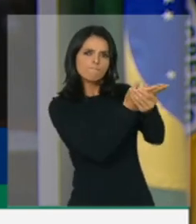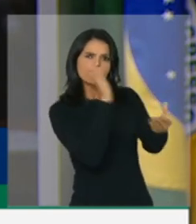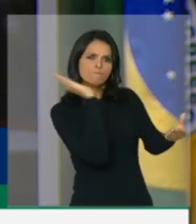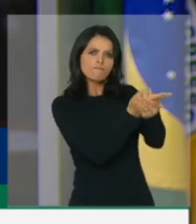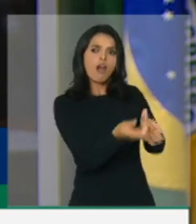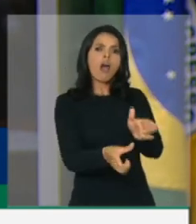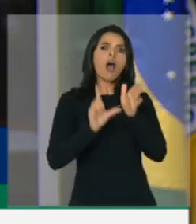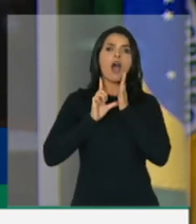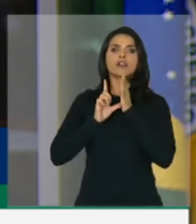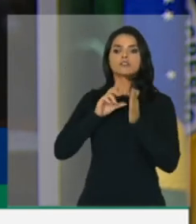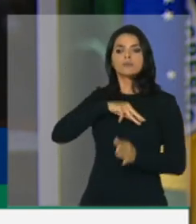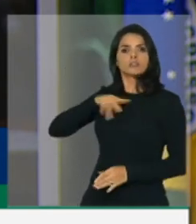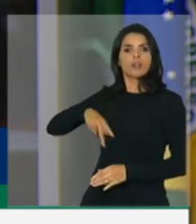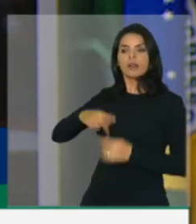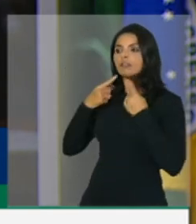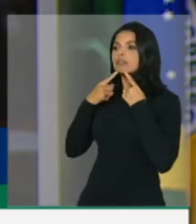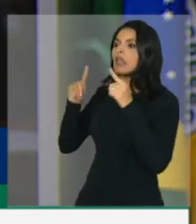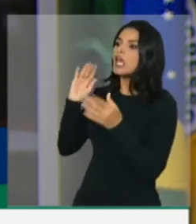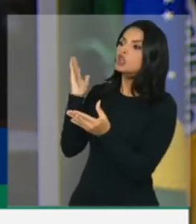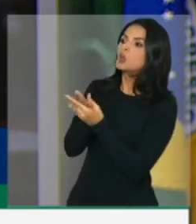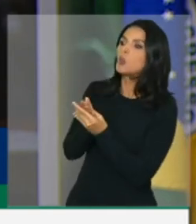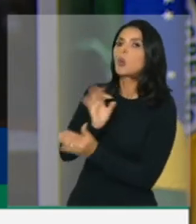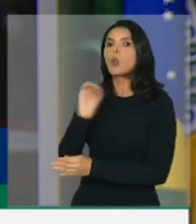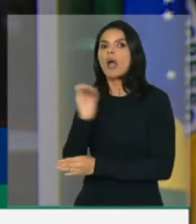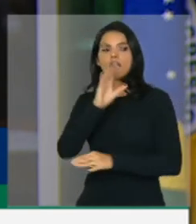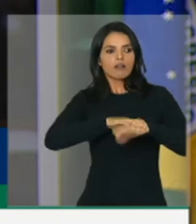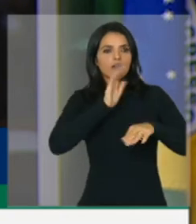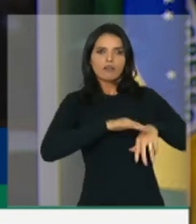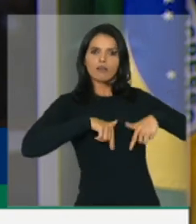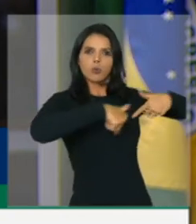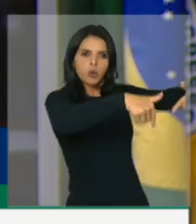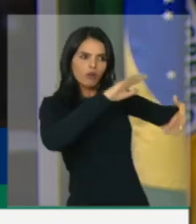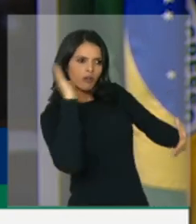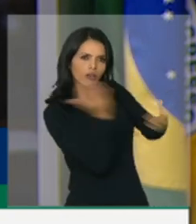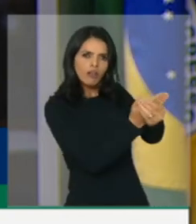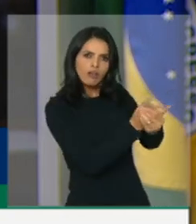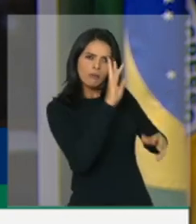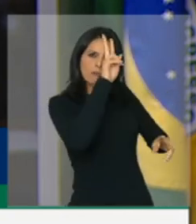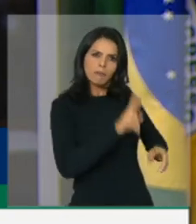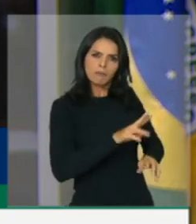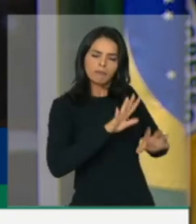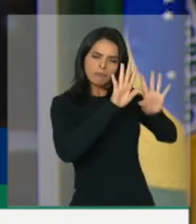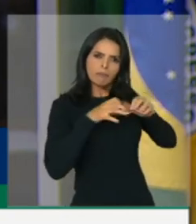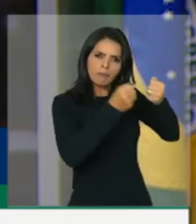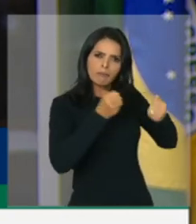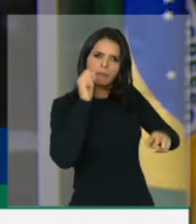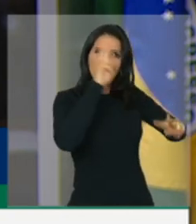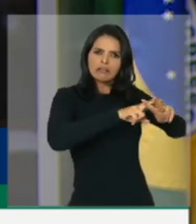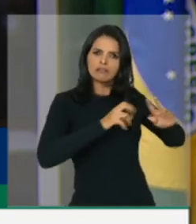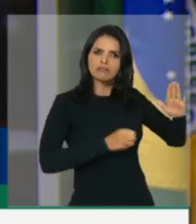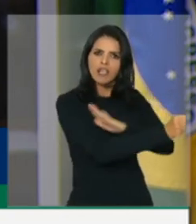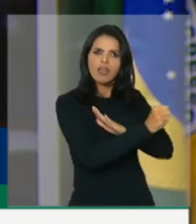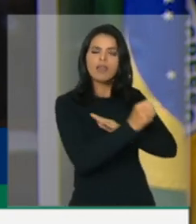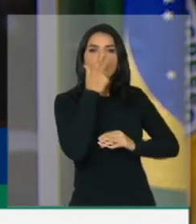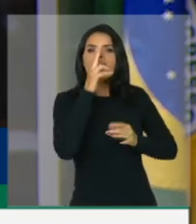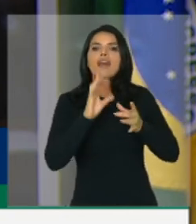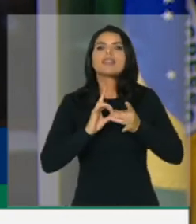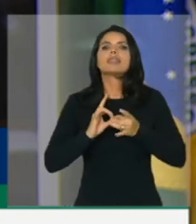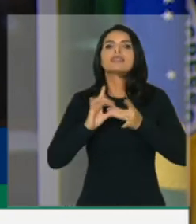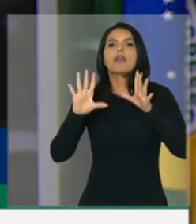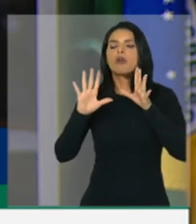denúncia do Ministério Público e haja por conta própria, fraturando a nossa democracia